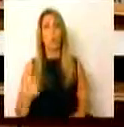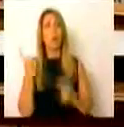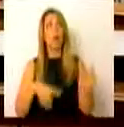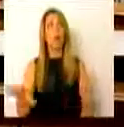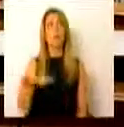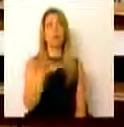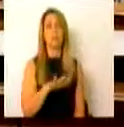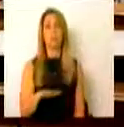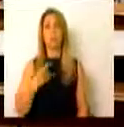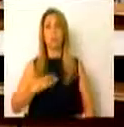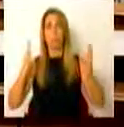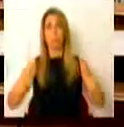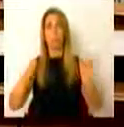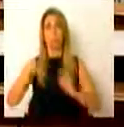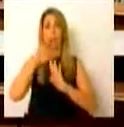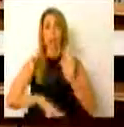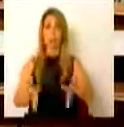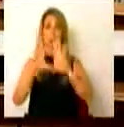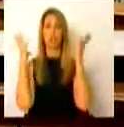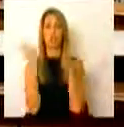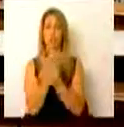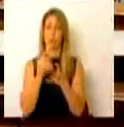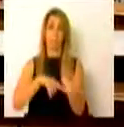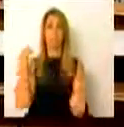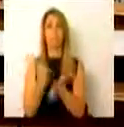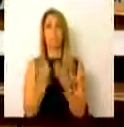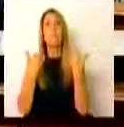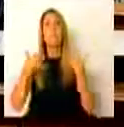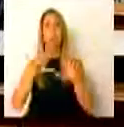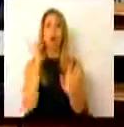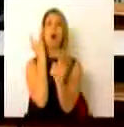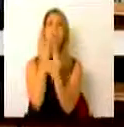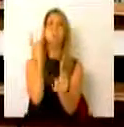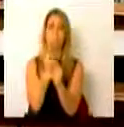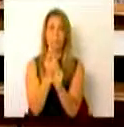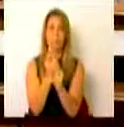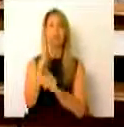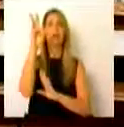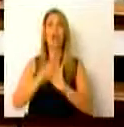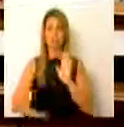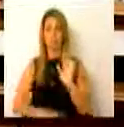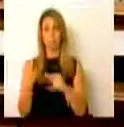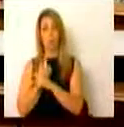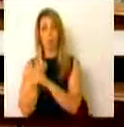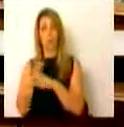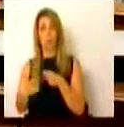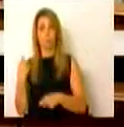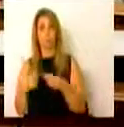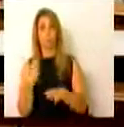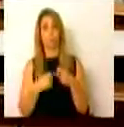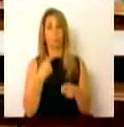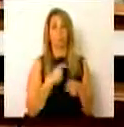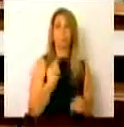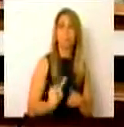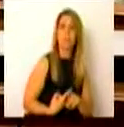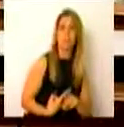menos não tem que existir como regra geral definitiva, mas apertamos muito significativamente o regime de incompatibilidades em todos aqueles casos em que se